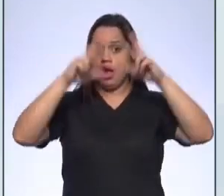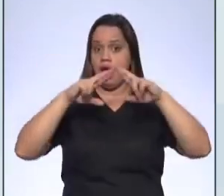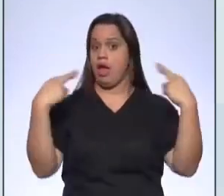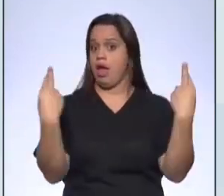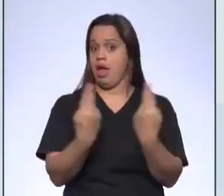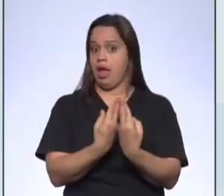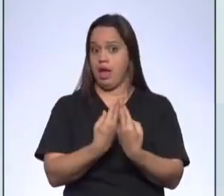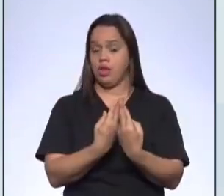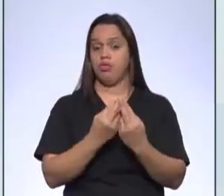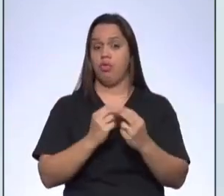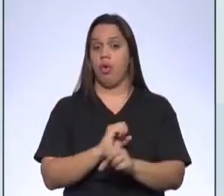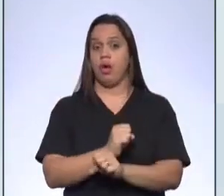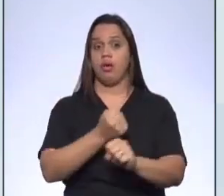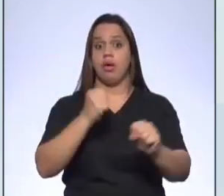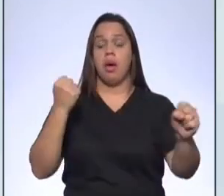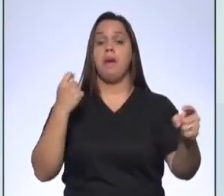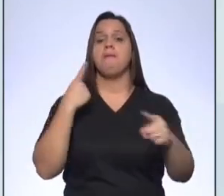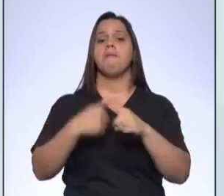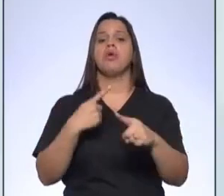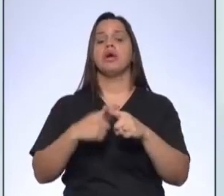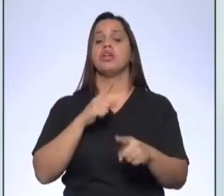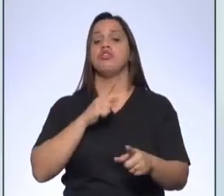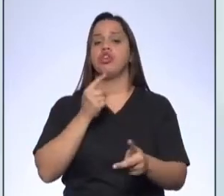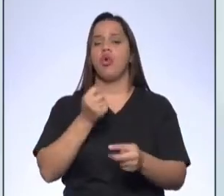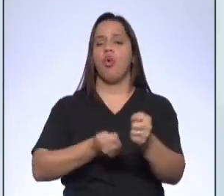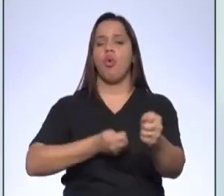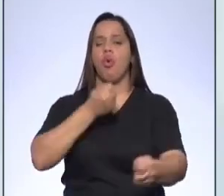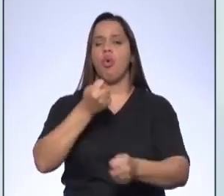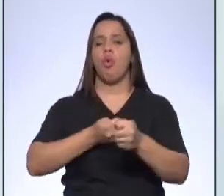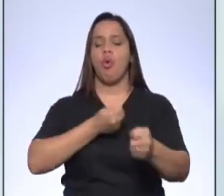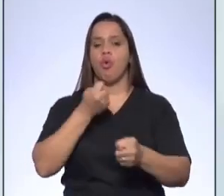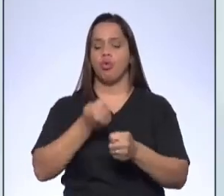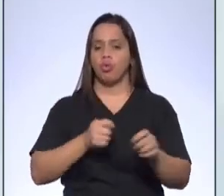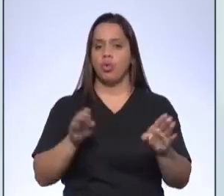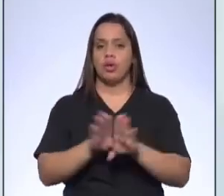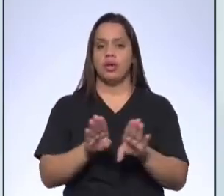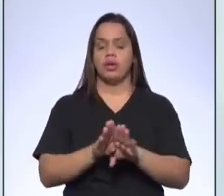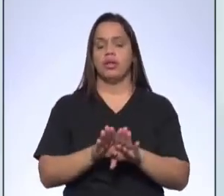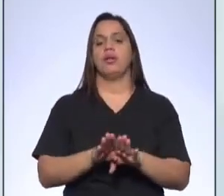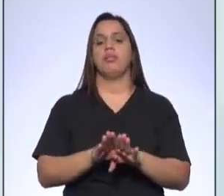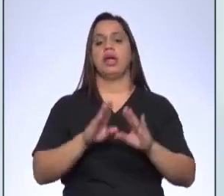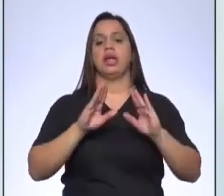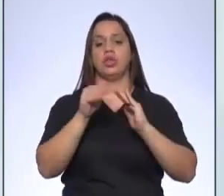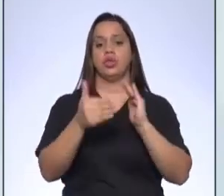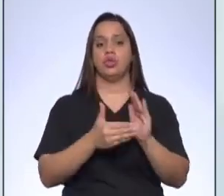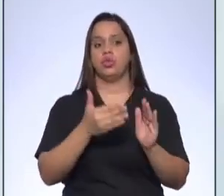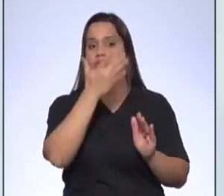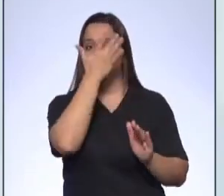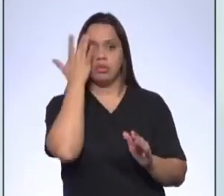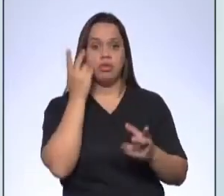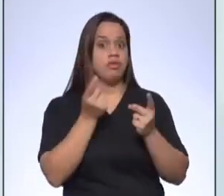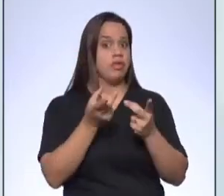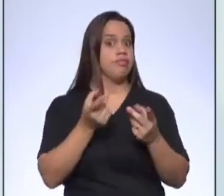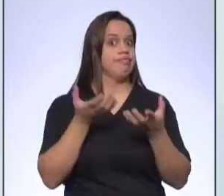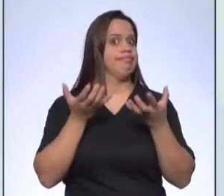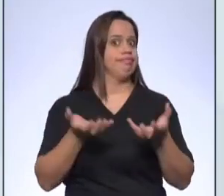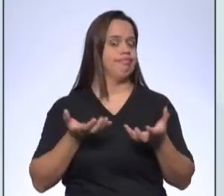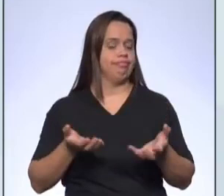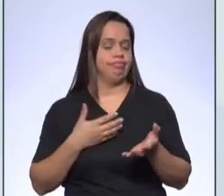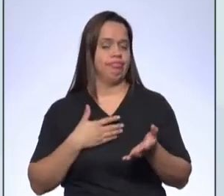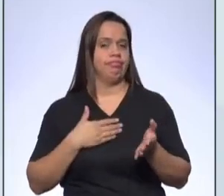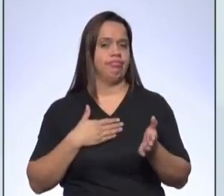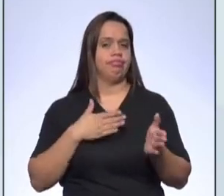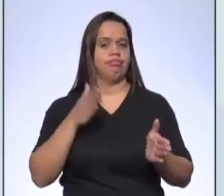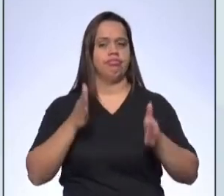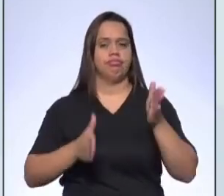por possuírem o controle e acesso aos bens desejados pelos comerciantes. Entre os